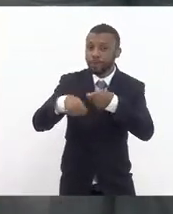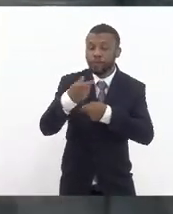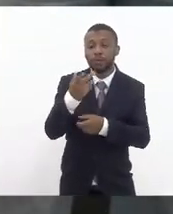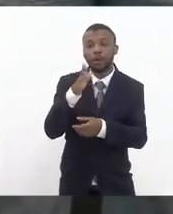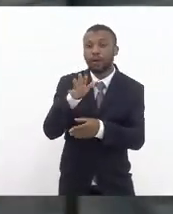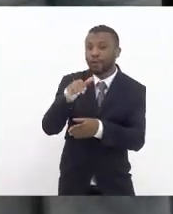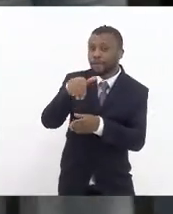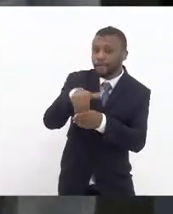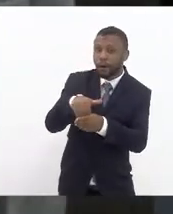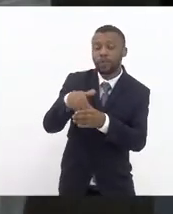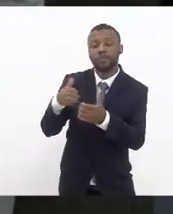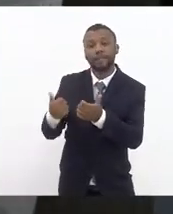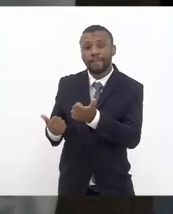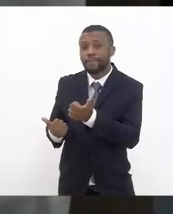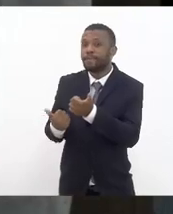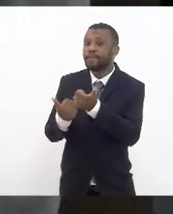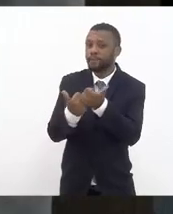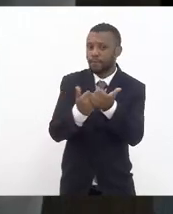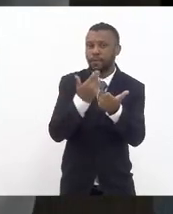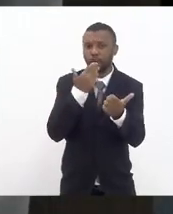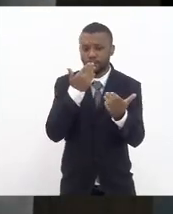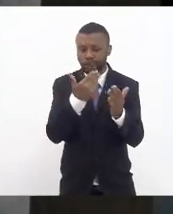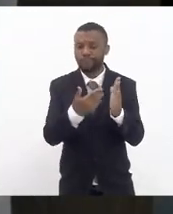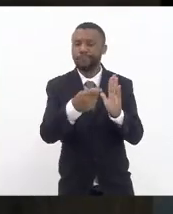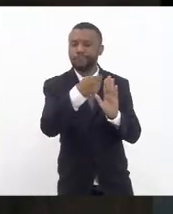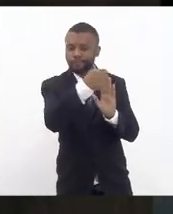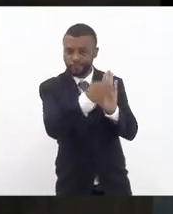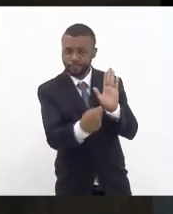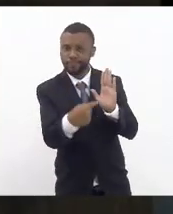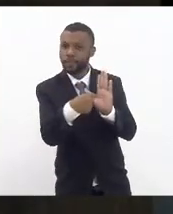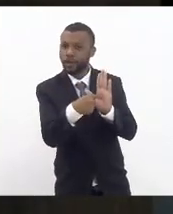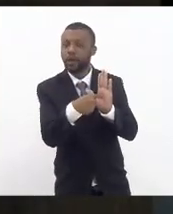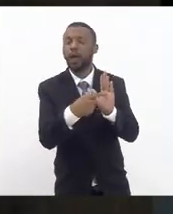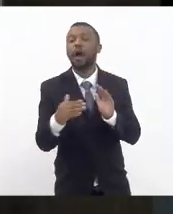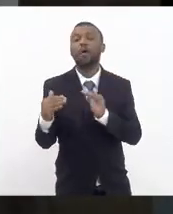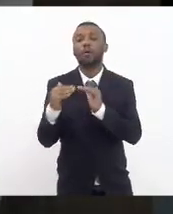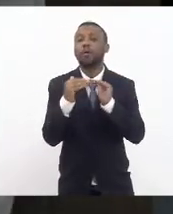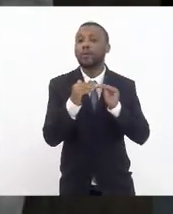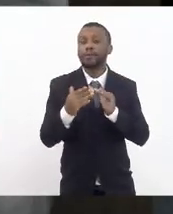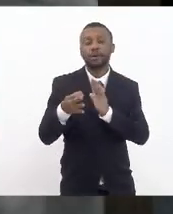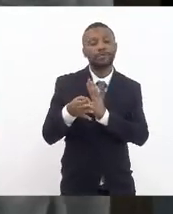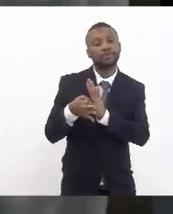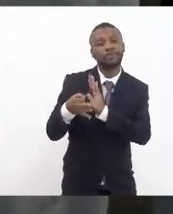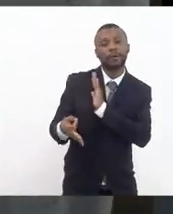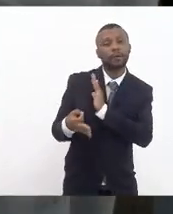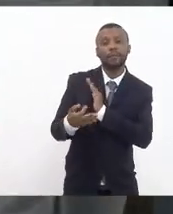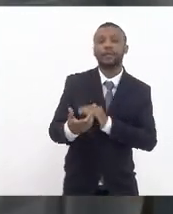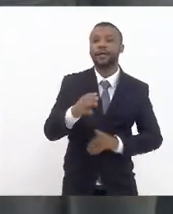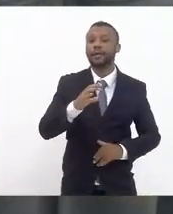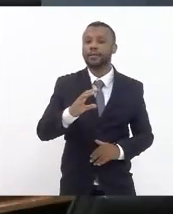mérito favorável à matéria, acompanhando o parecer da CCJ.